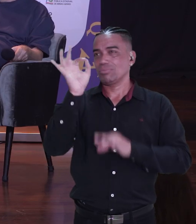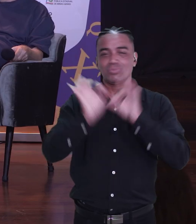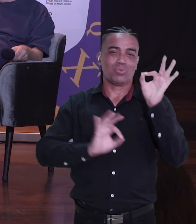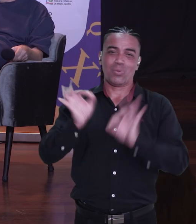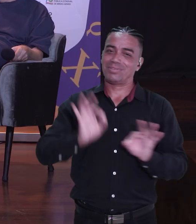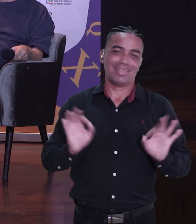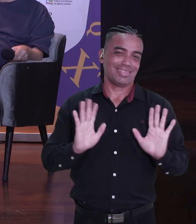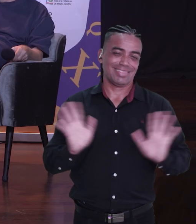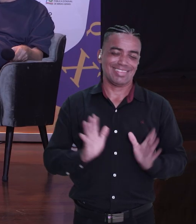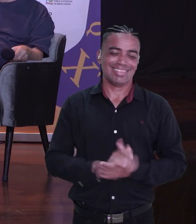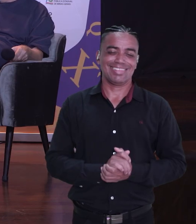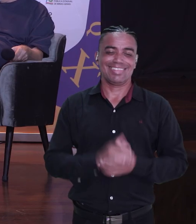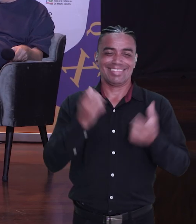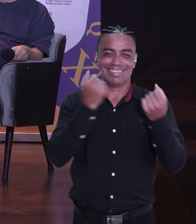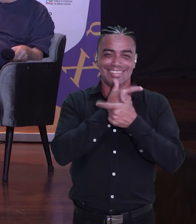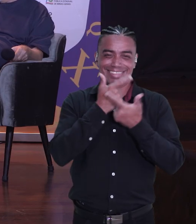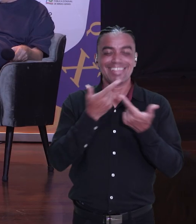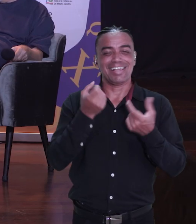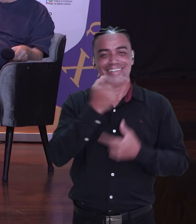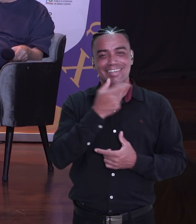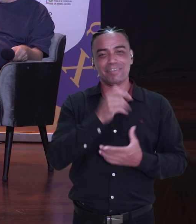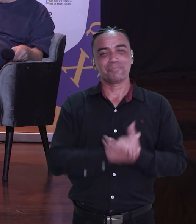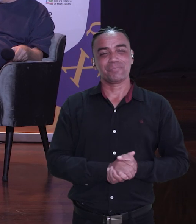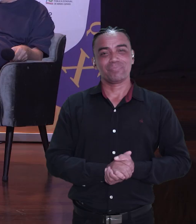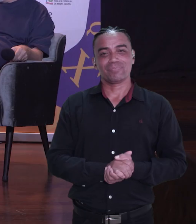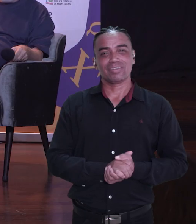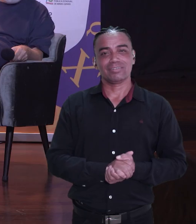ainda não conseguimos organizar isso.